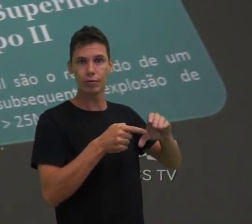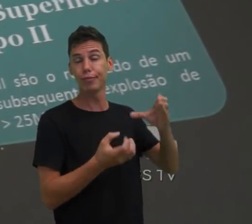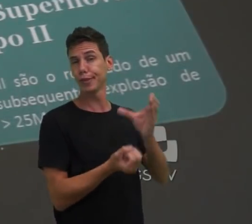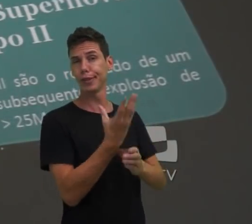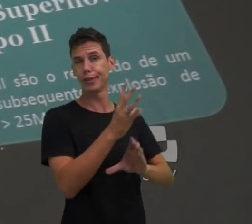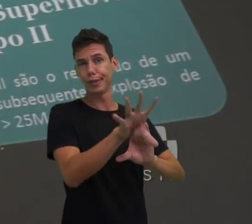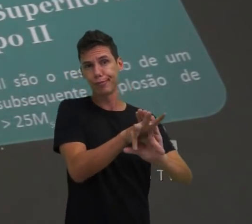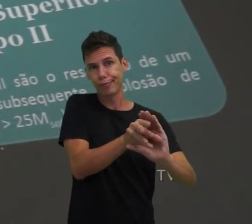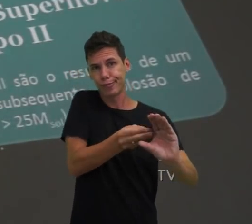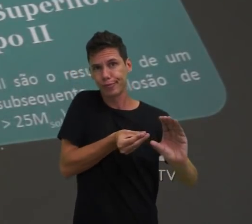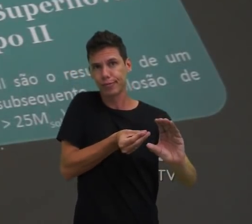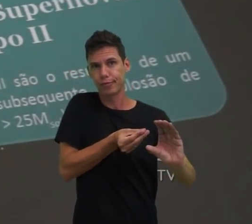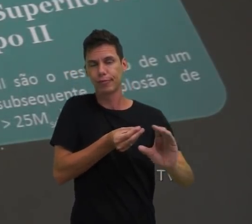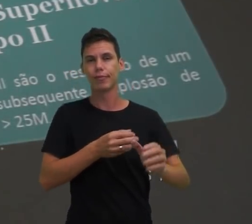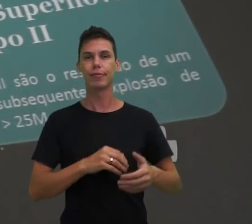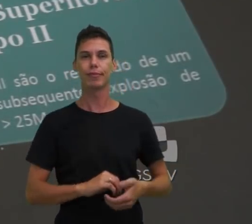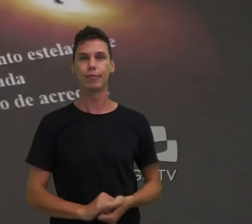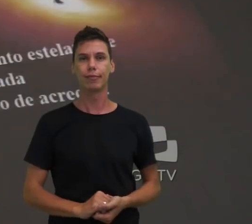um buraco negro.